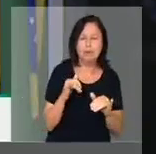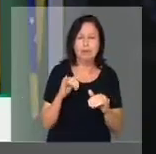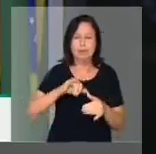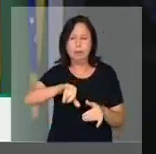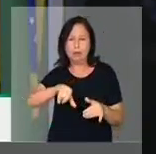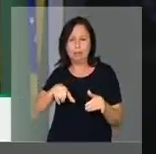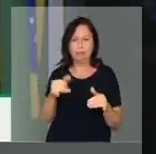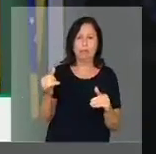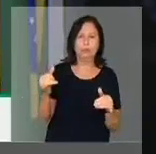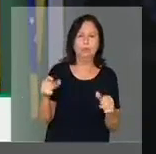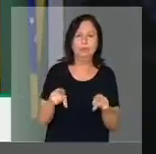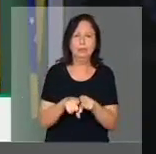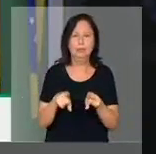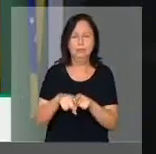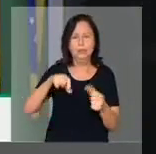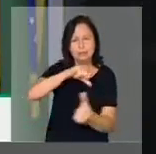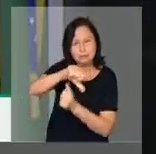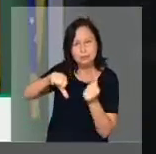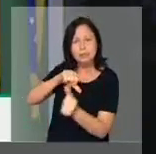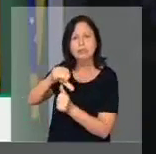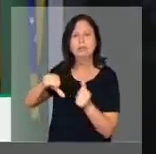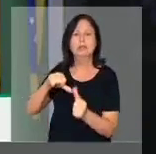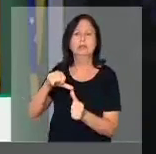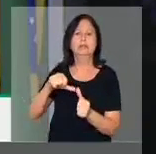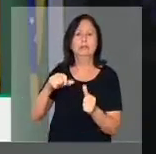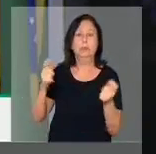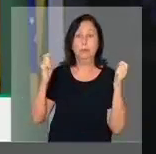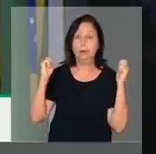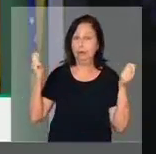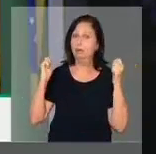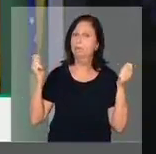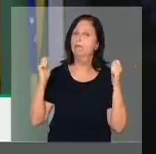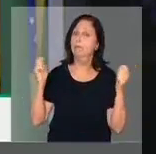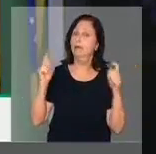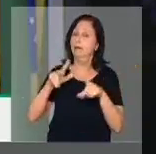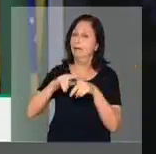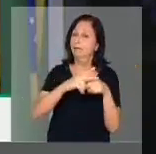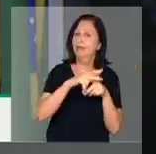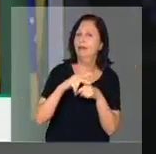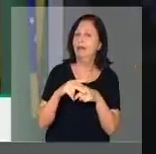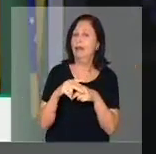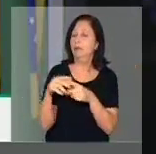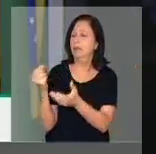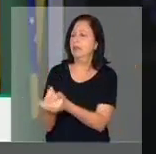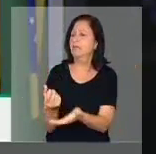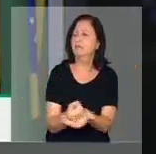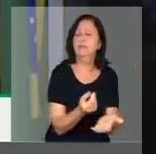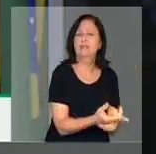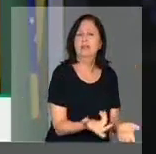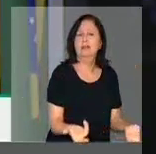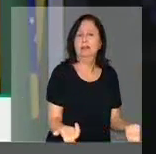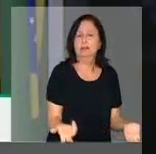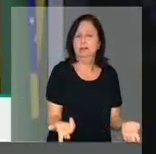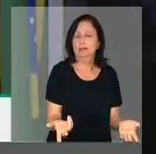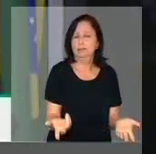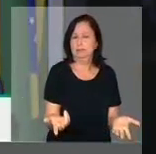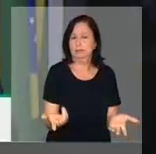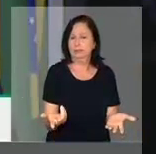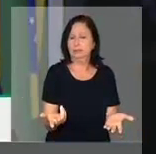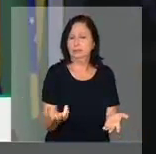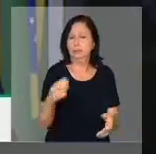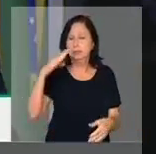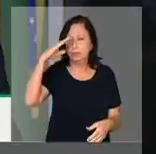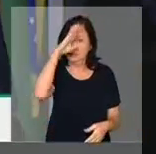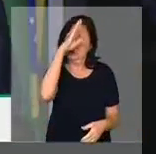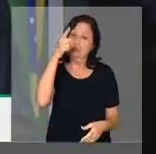sociedade, que se transformou numa ferramenta de campanha, que eles vendem para quem paga mais, o Jair Bolsonaro será o